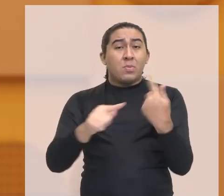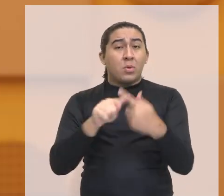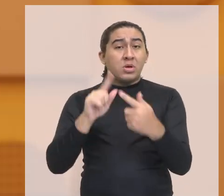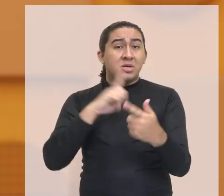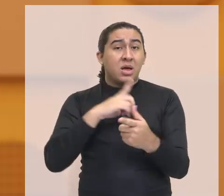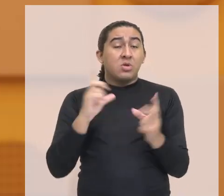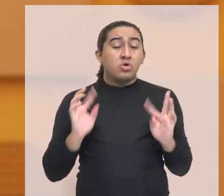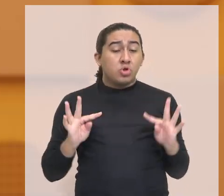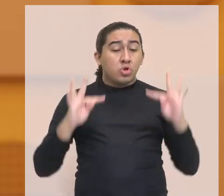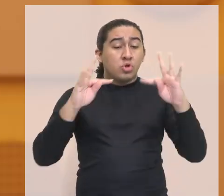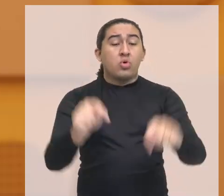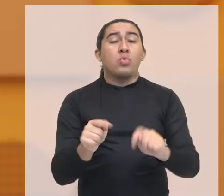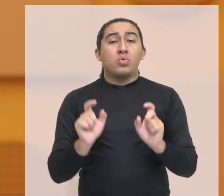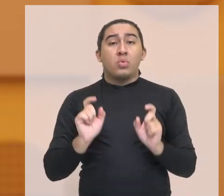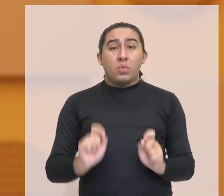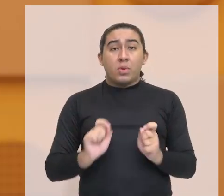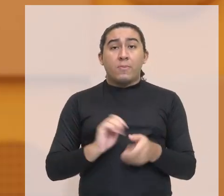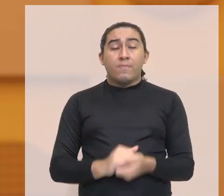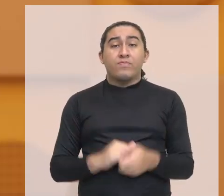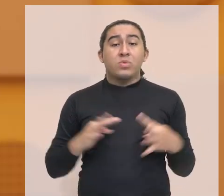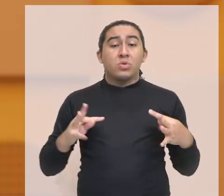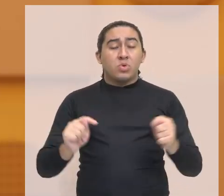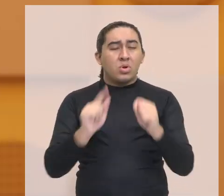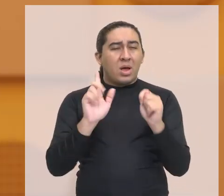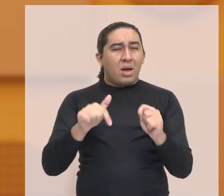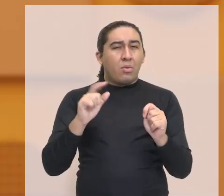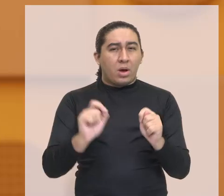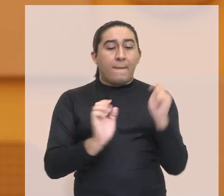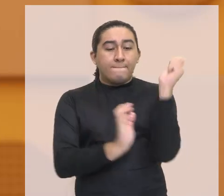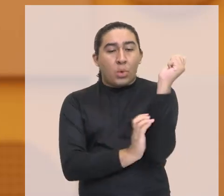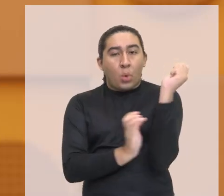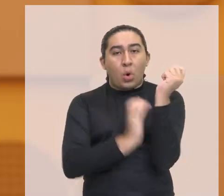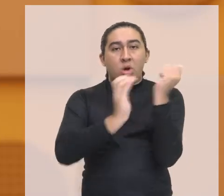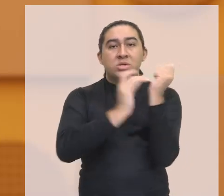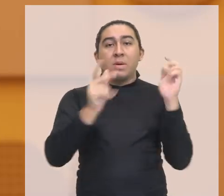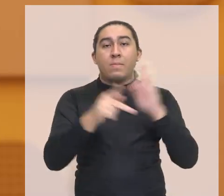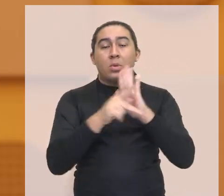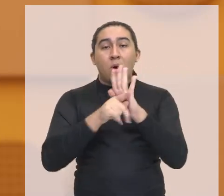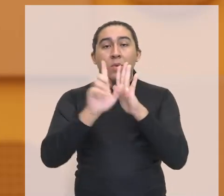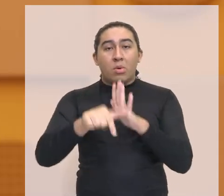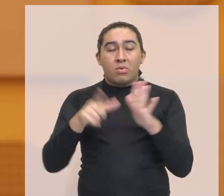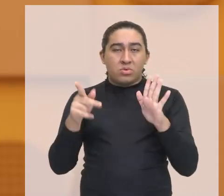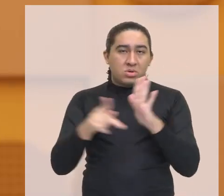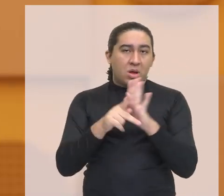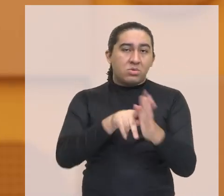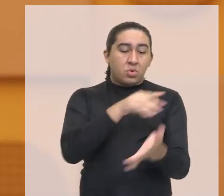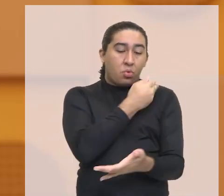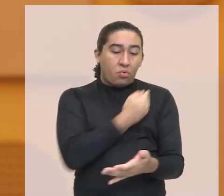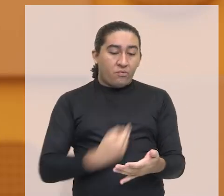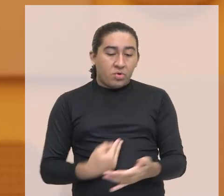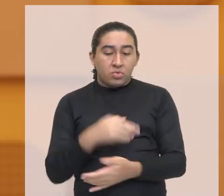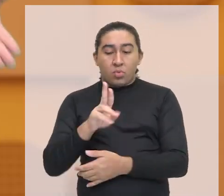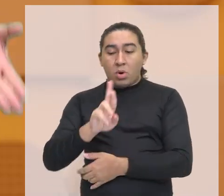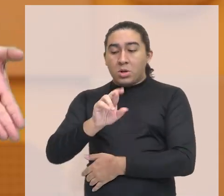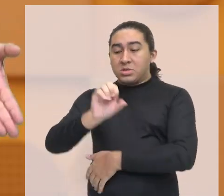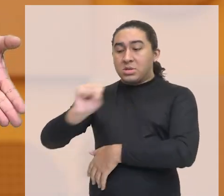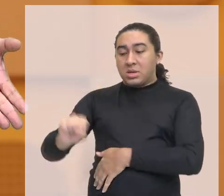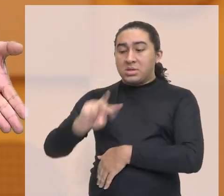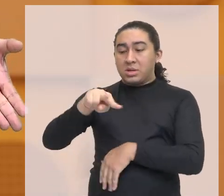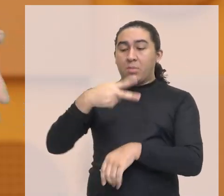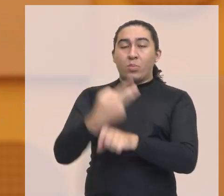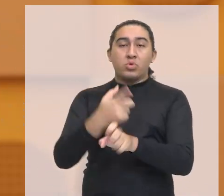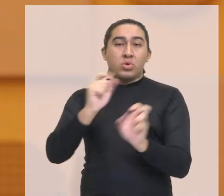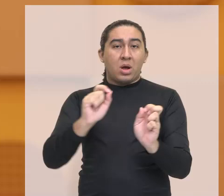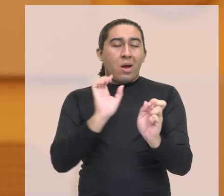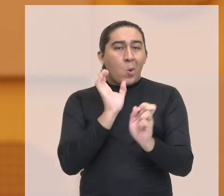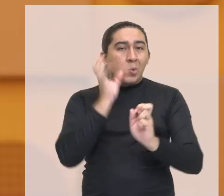ali toda a burocracia, eram herdeiros da burocracia estatal soviética, que, após